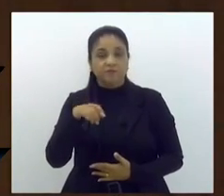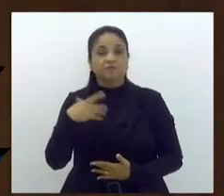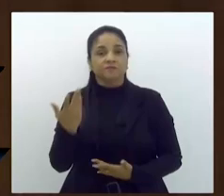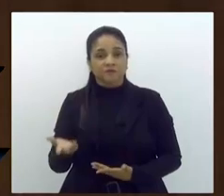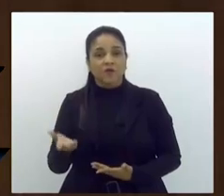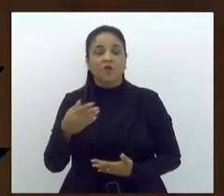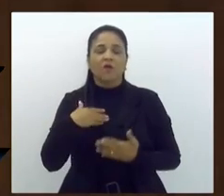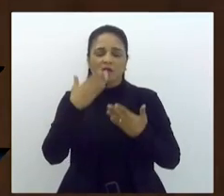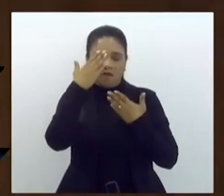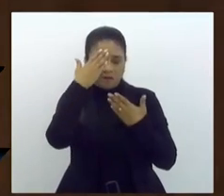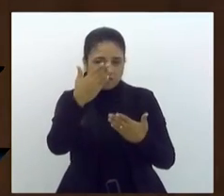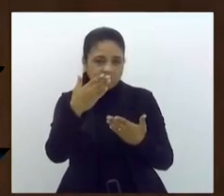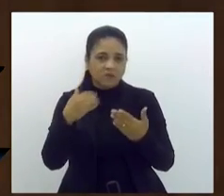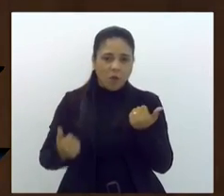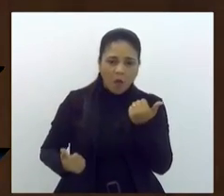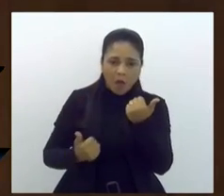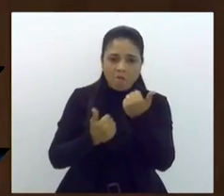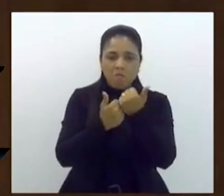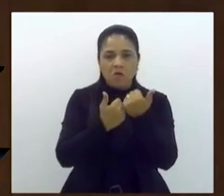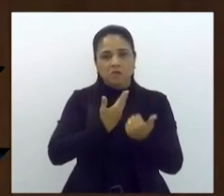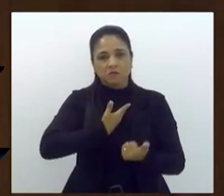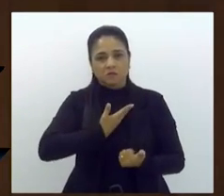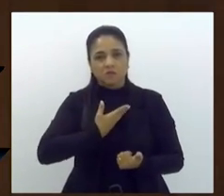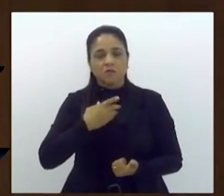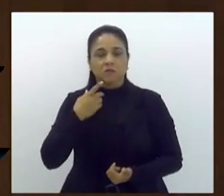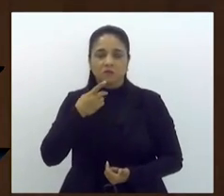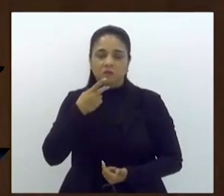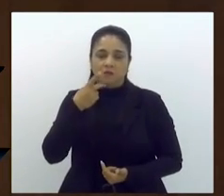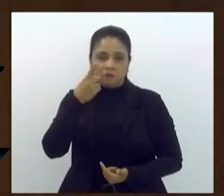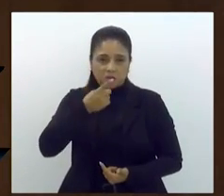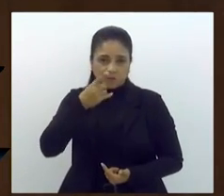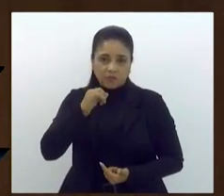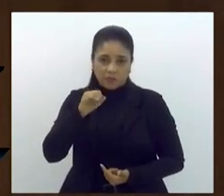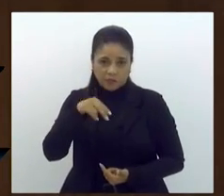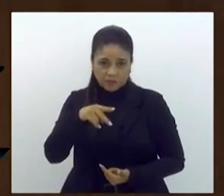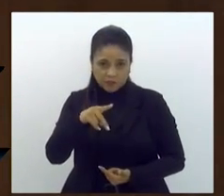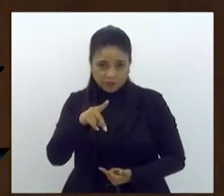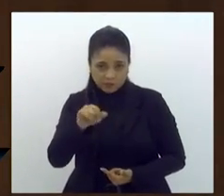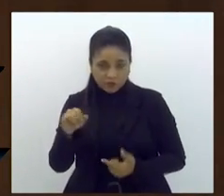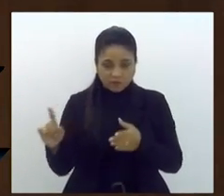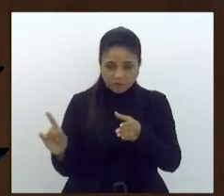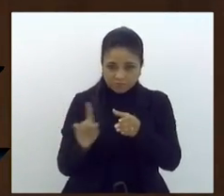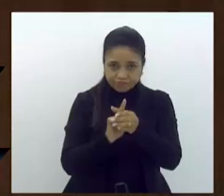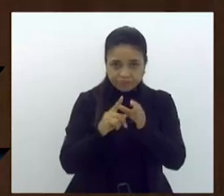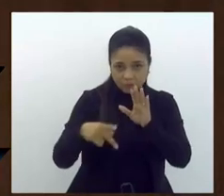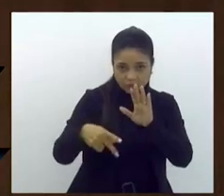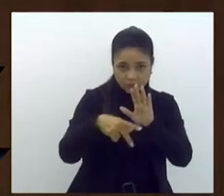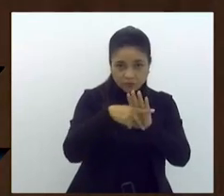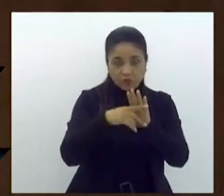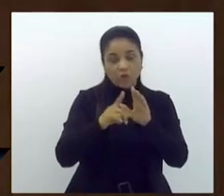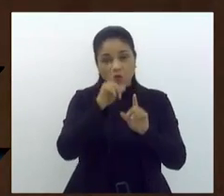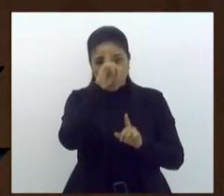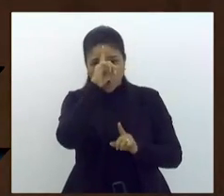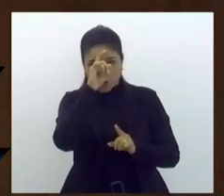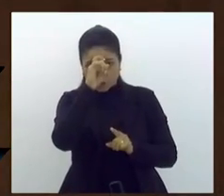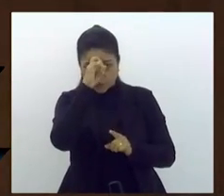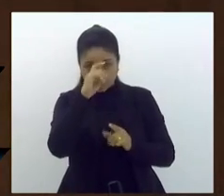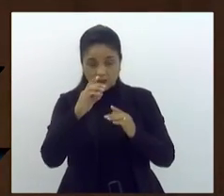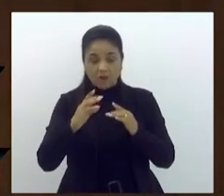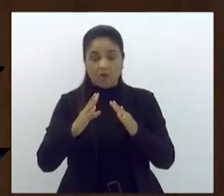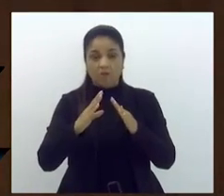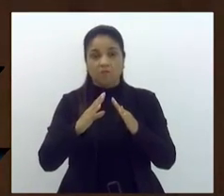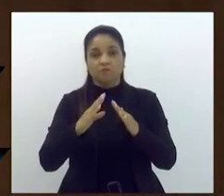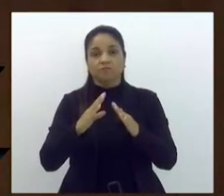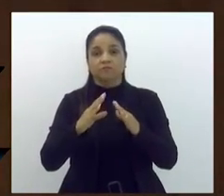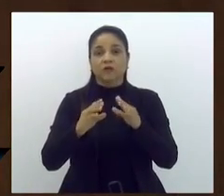colegas informar que é deputada índia armelão também pediu com a autoria e dizer que esse Hospital Veterinário de Resende que